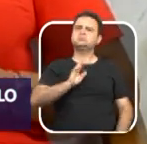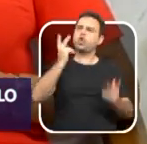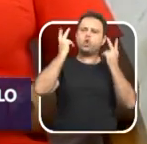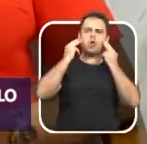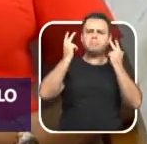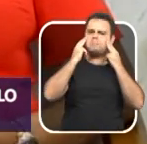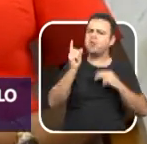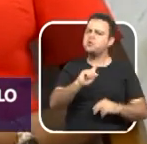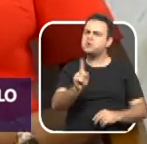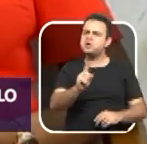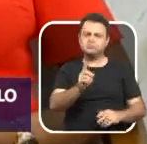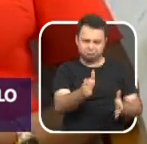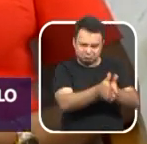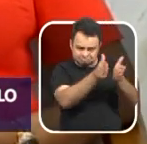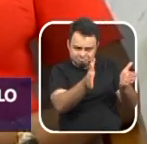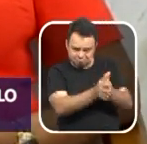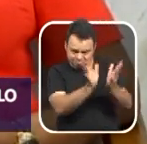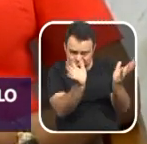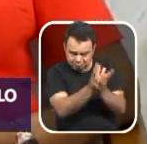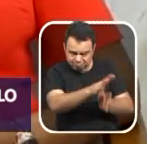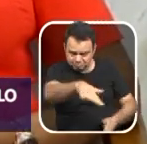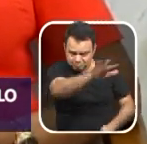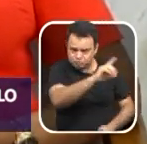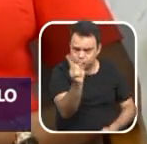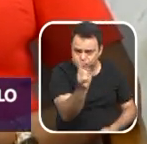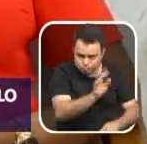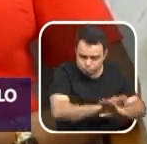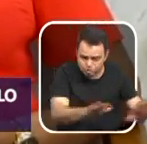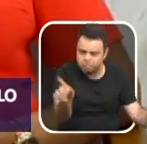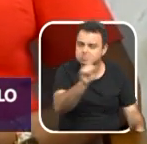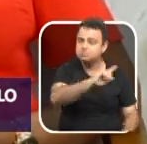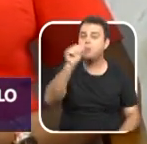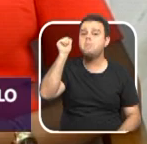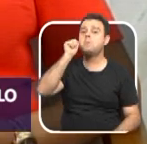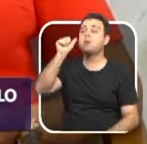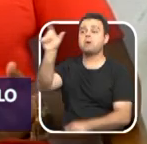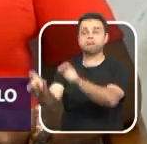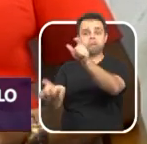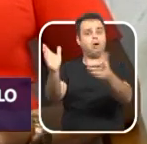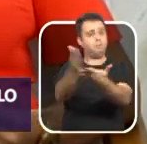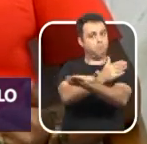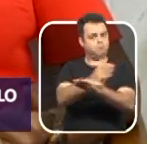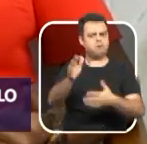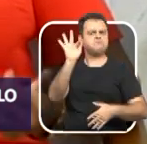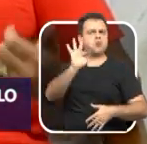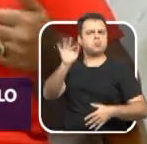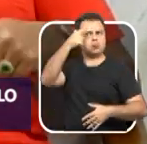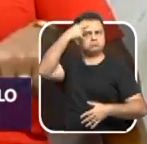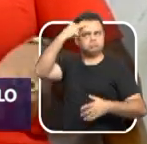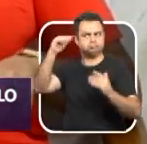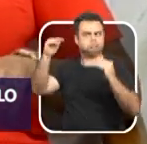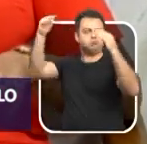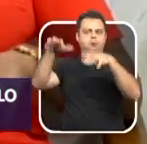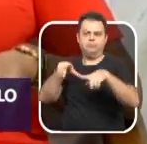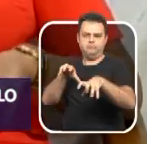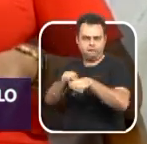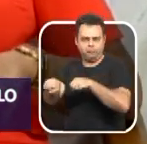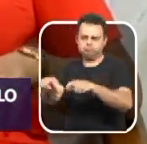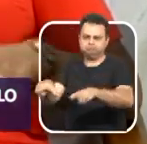de formação que ela vive oprimida, que ela tem um relacionamento abusivo a ponto de que ela se sente